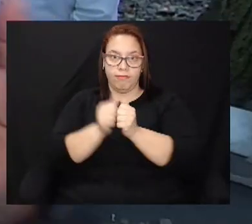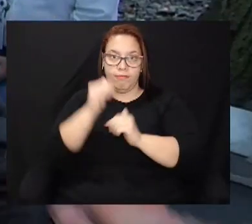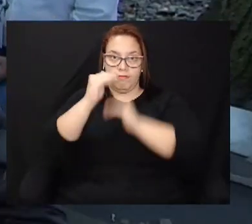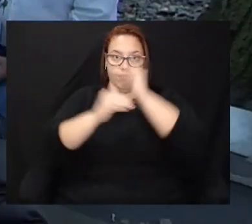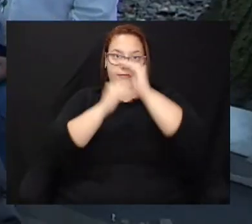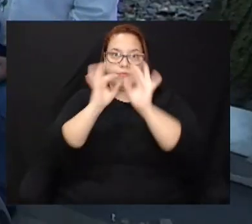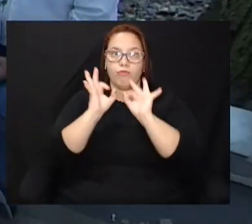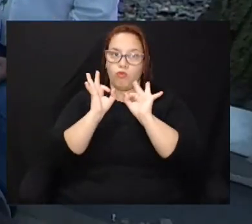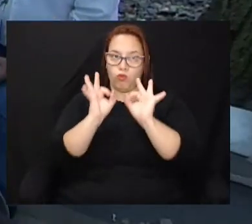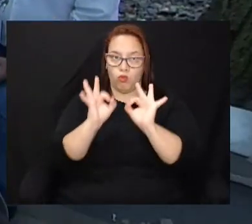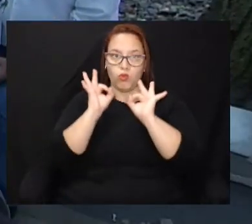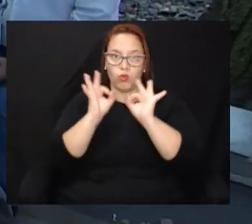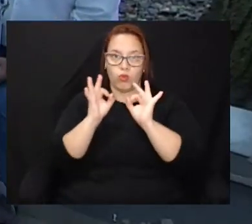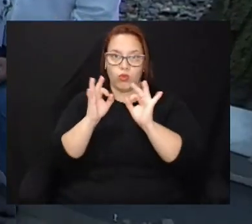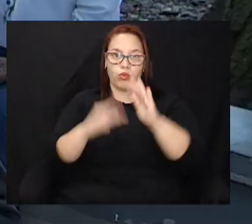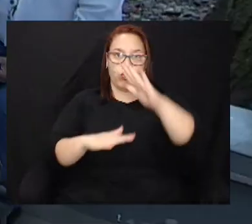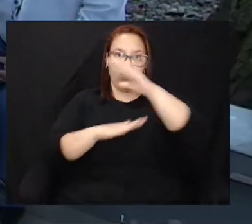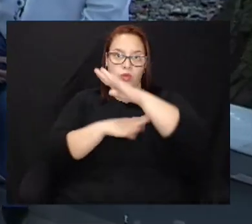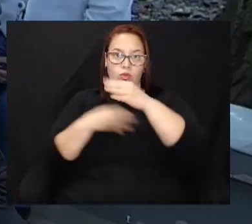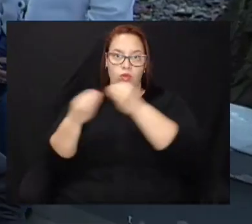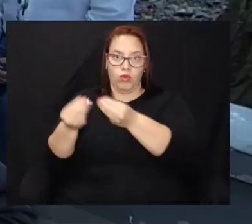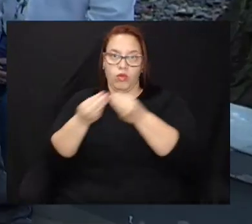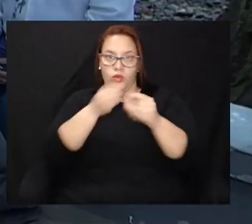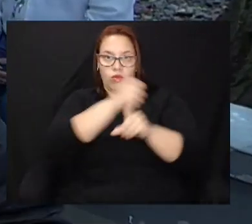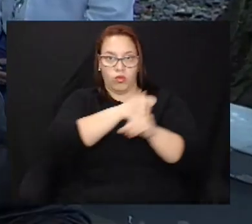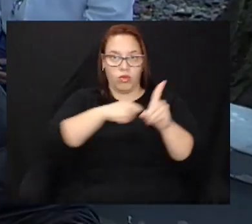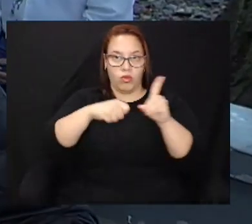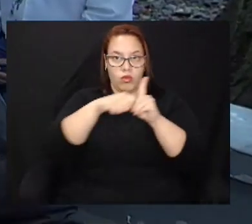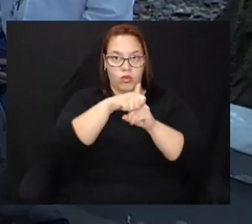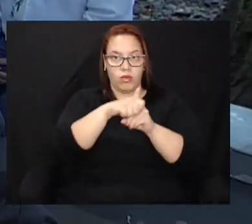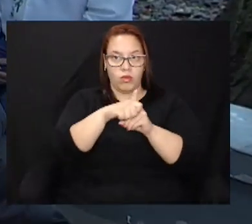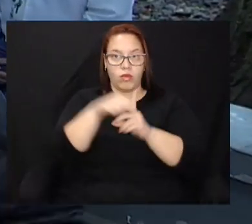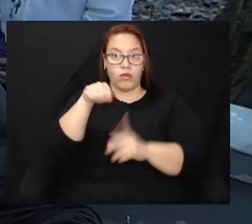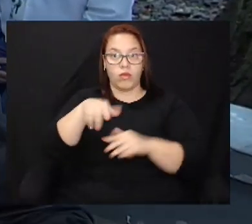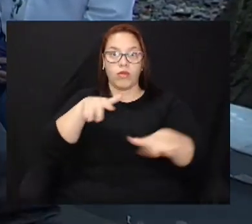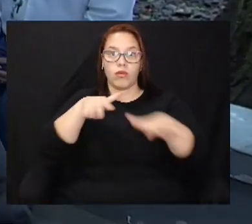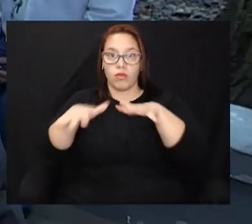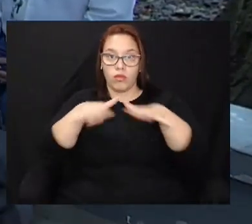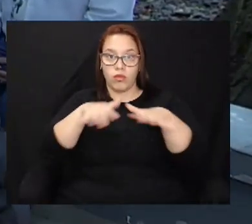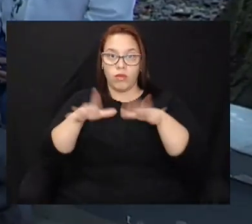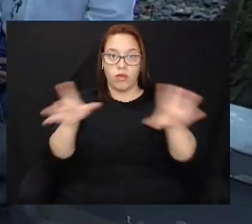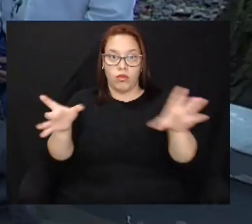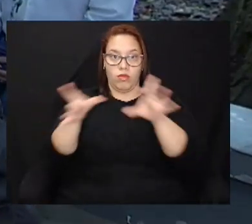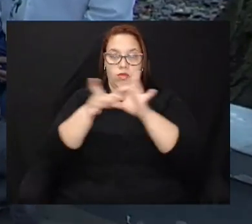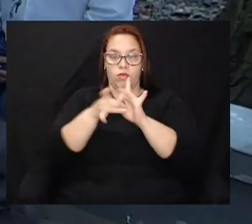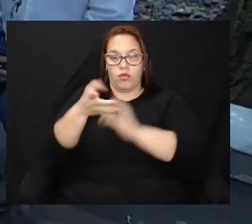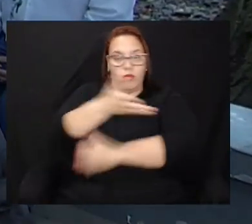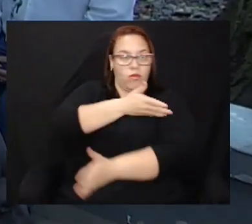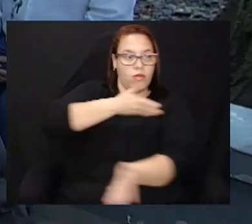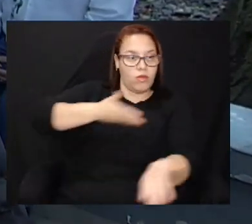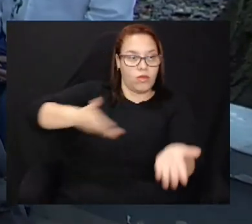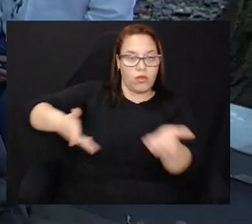que a Câmara consegue oferecer para a sociedade. Esse momento é um momento de integração, de confraternização, e a gente sabe que isso